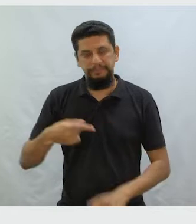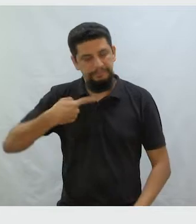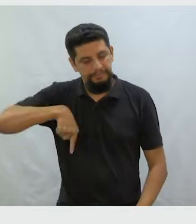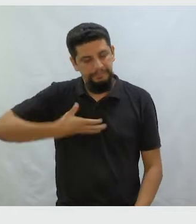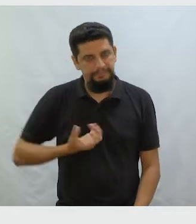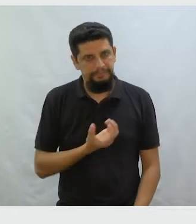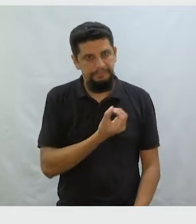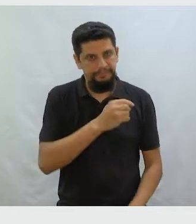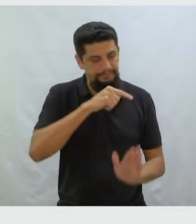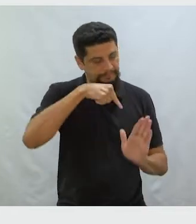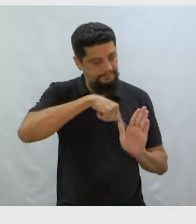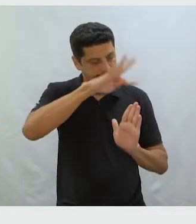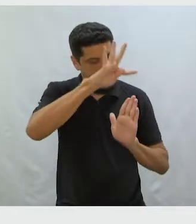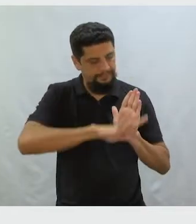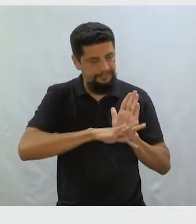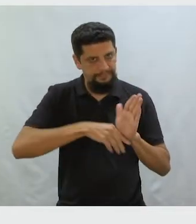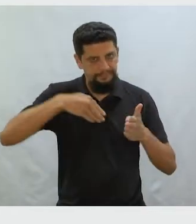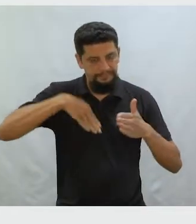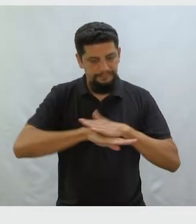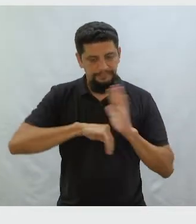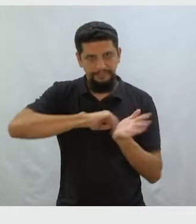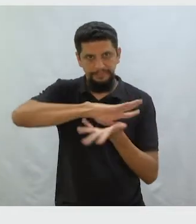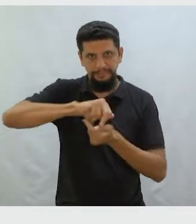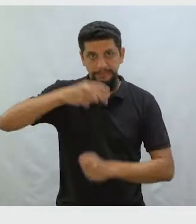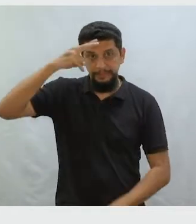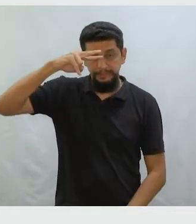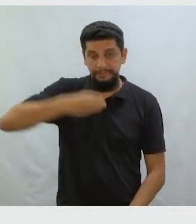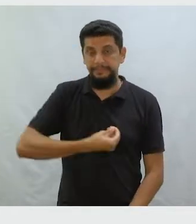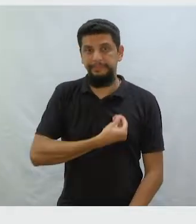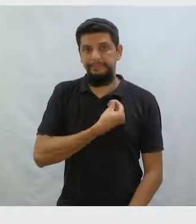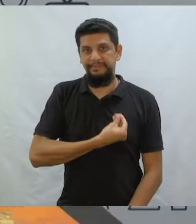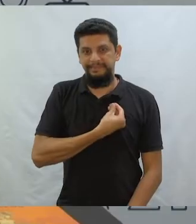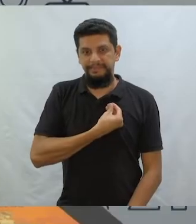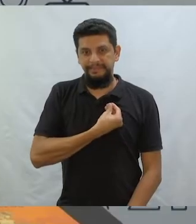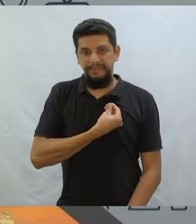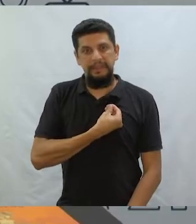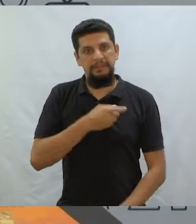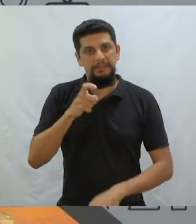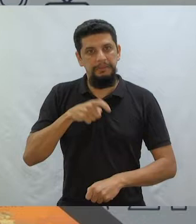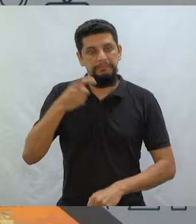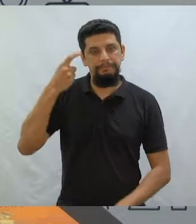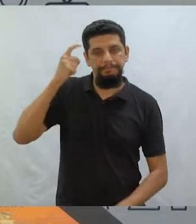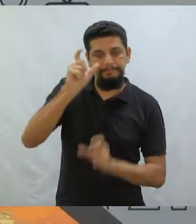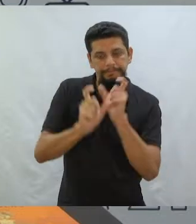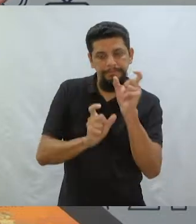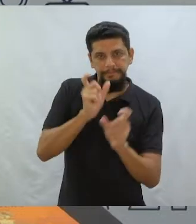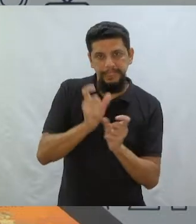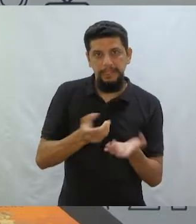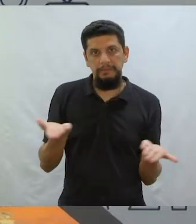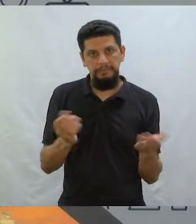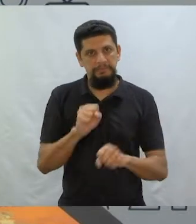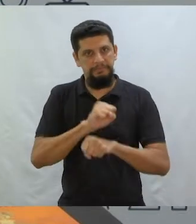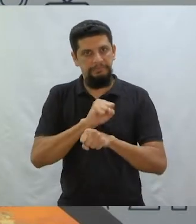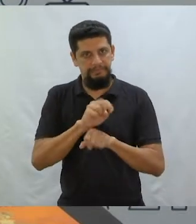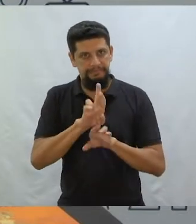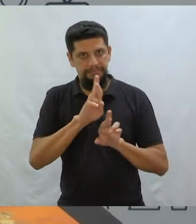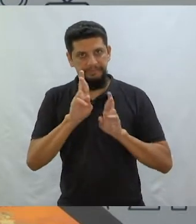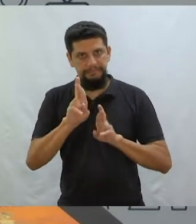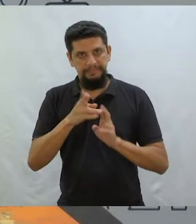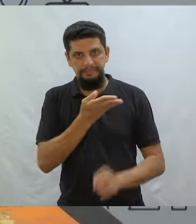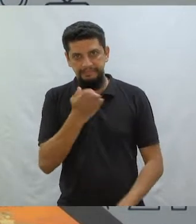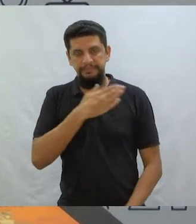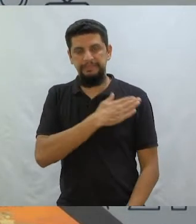viajarmos nesses textos mergulhar nas histórias viver esses nossos personagens Espero que você